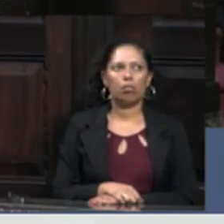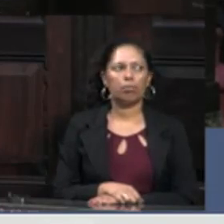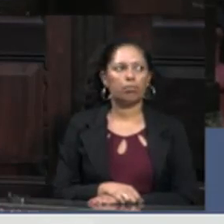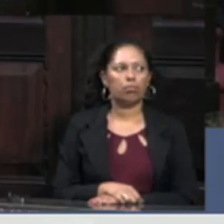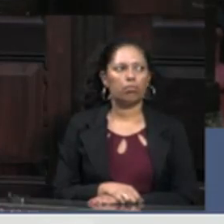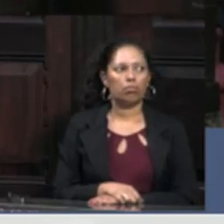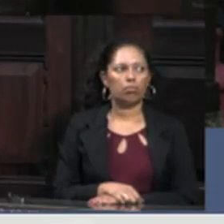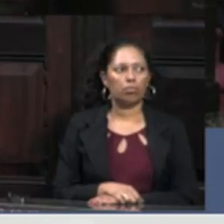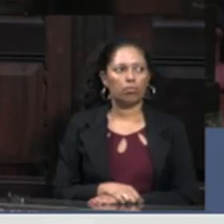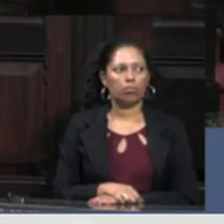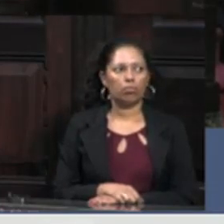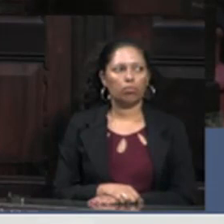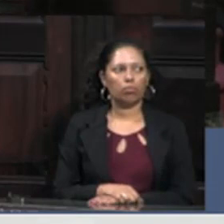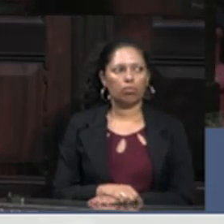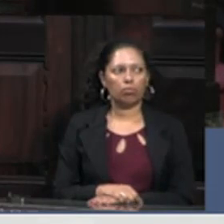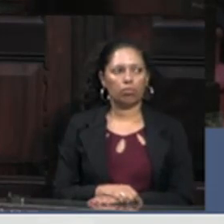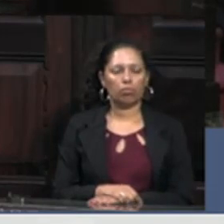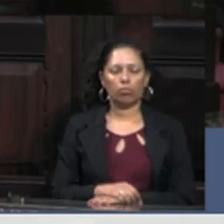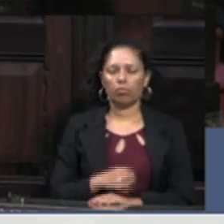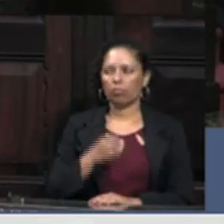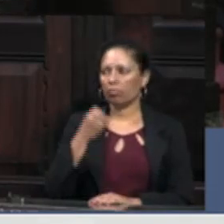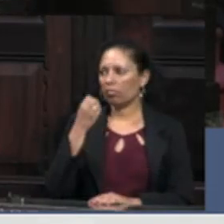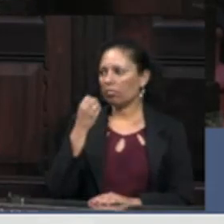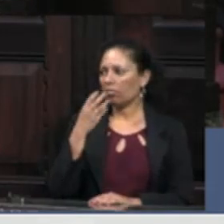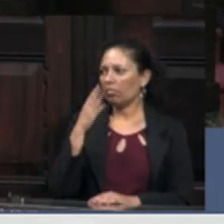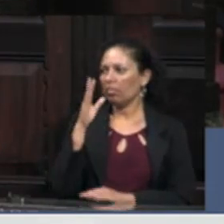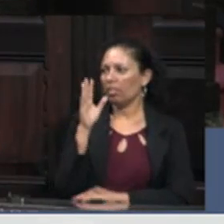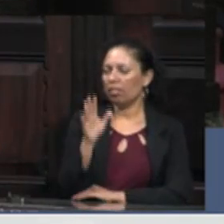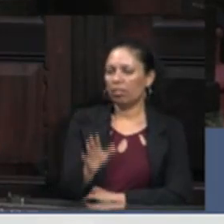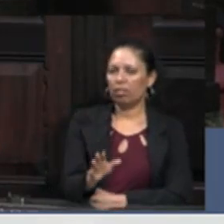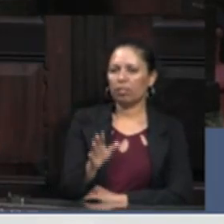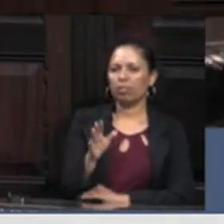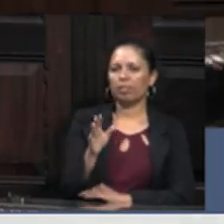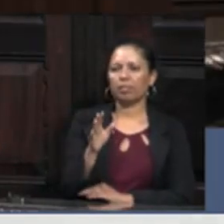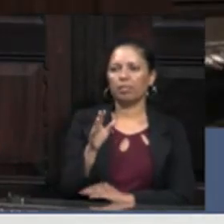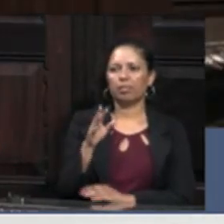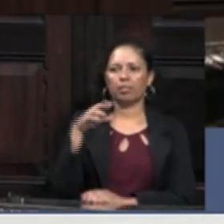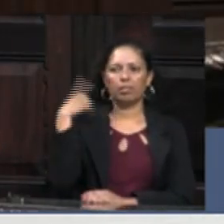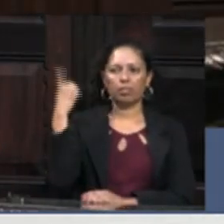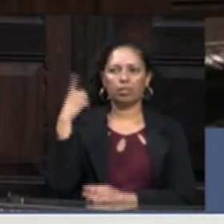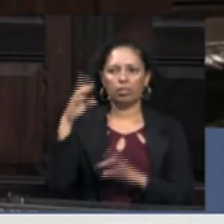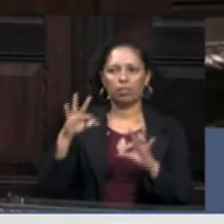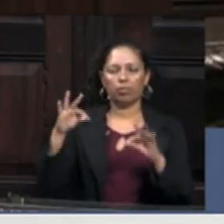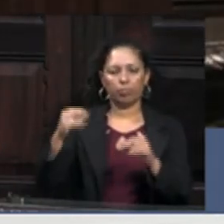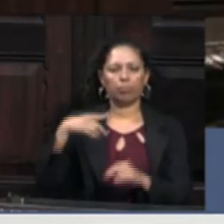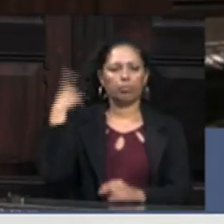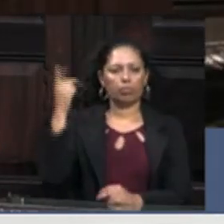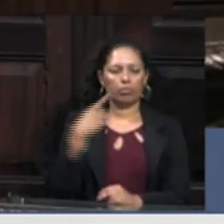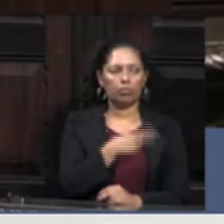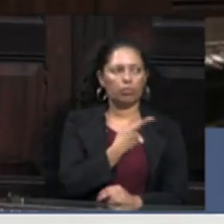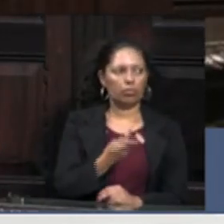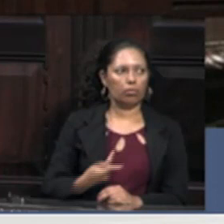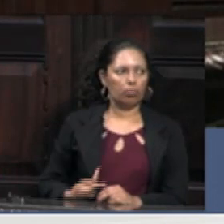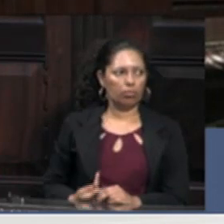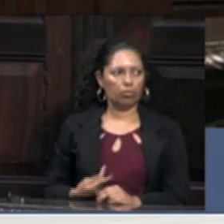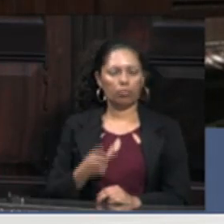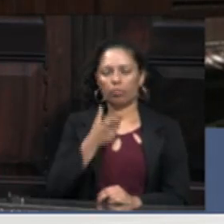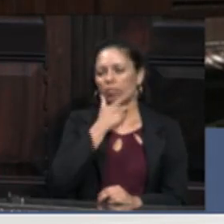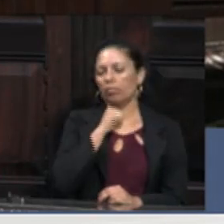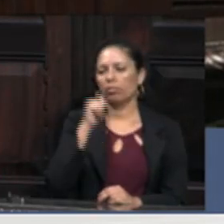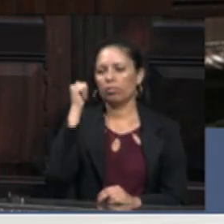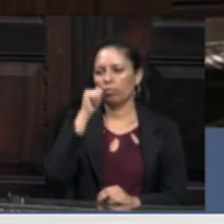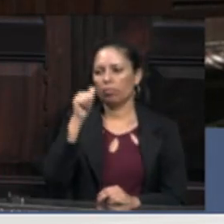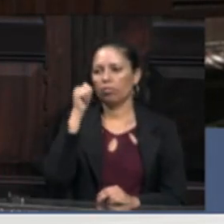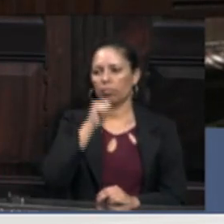Senhor presidente dos trabalhos desta sessão, nobre deputado André Siciliano, senhoras